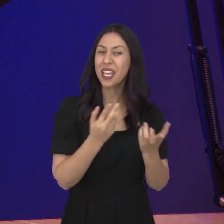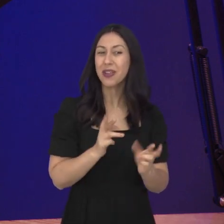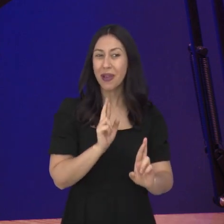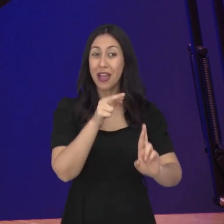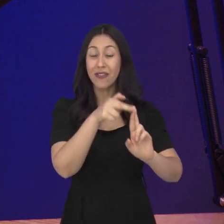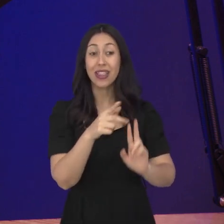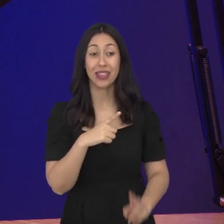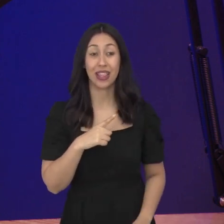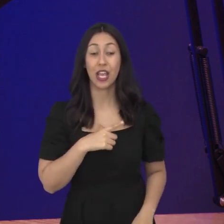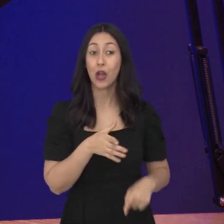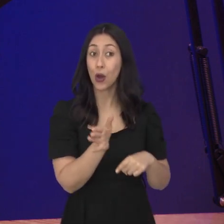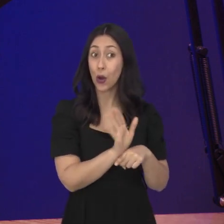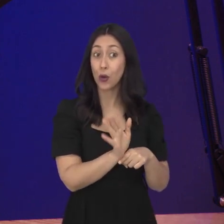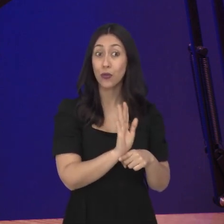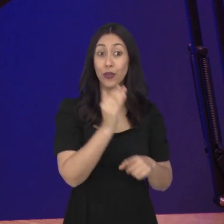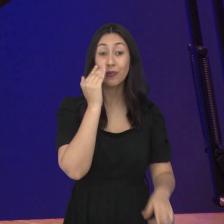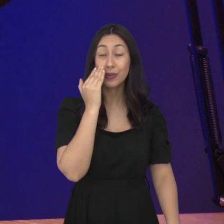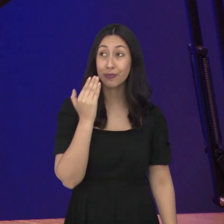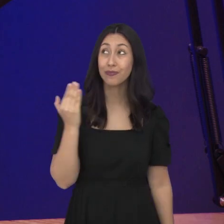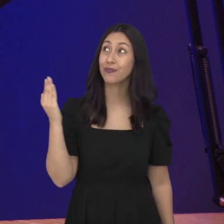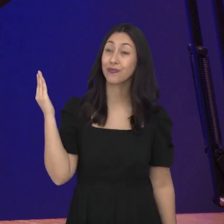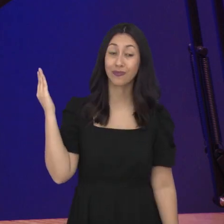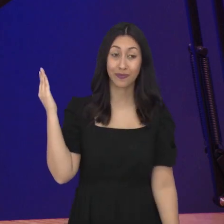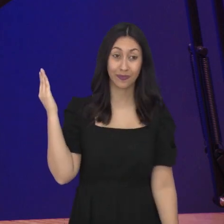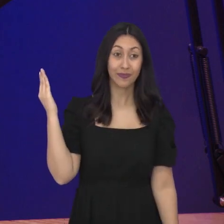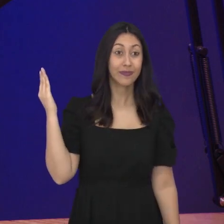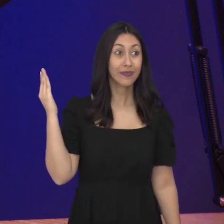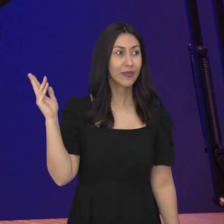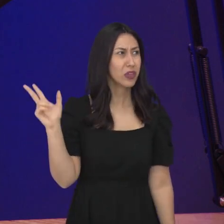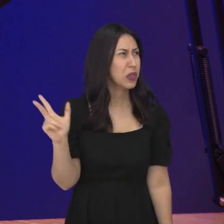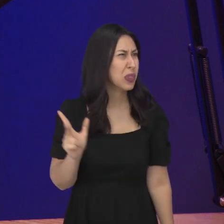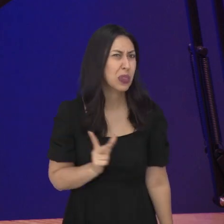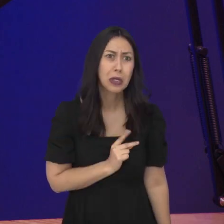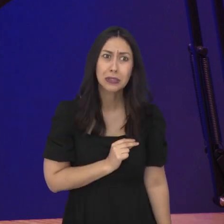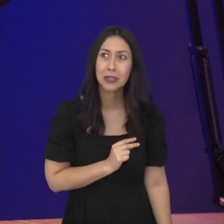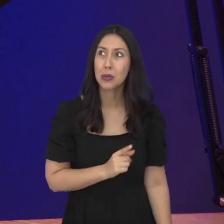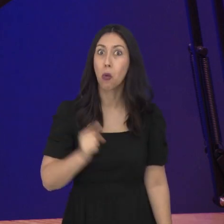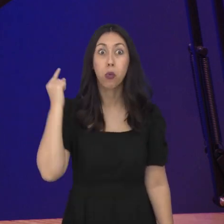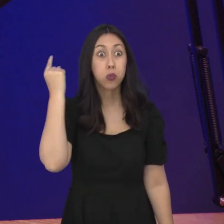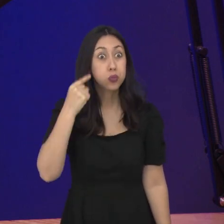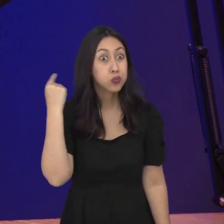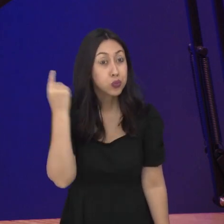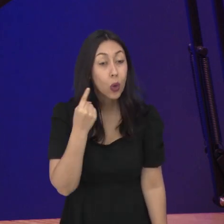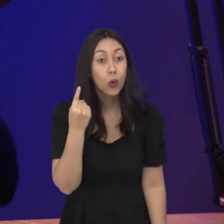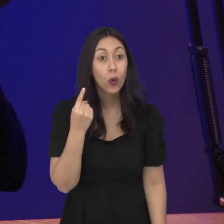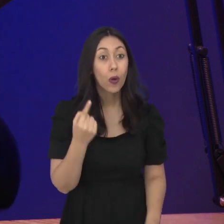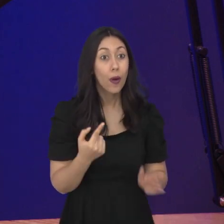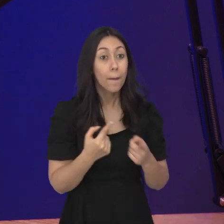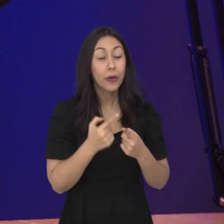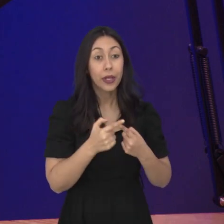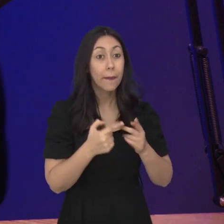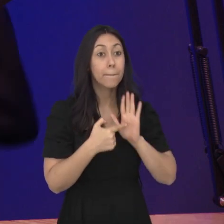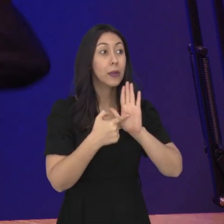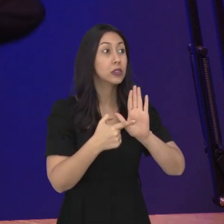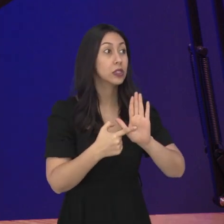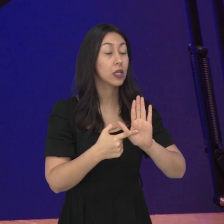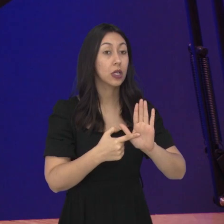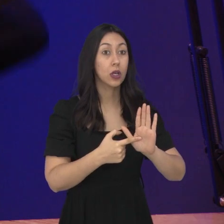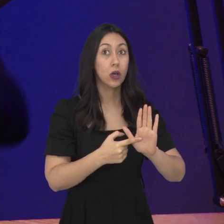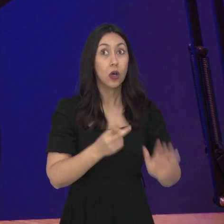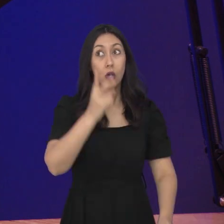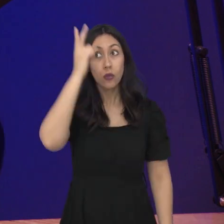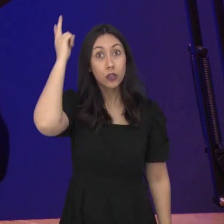referência, tem um filme tailandês, Samuel, que chama Bad Genius. E, cara, esse filme é insano. E eu acho que mostra um pouco da insanidade que